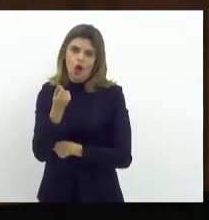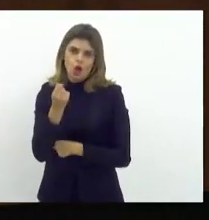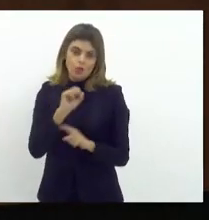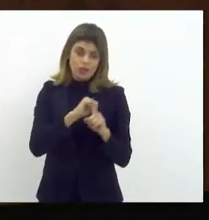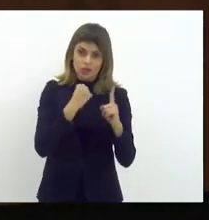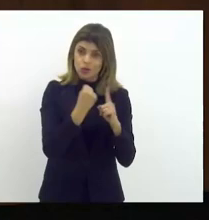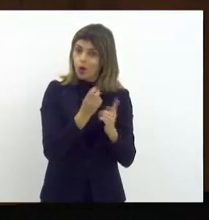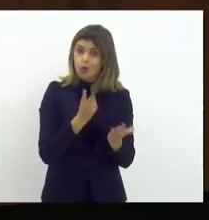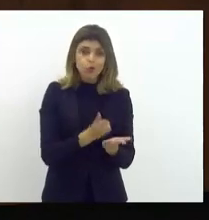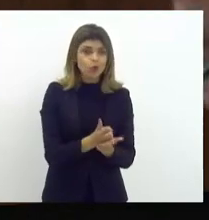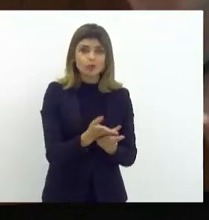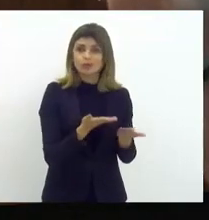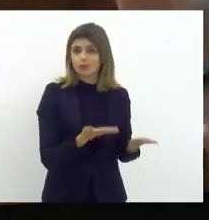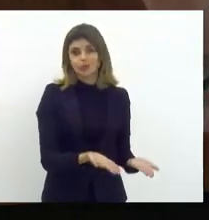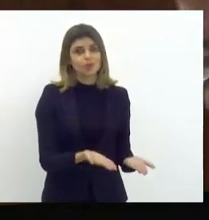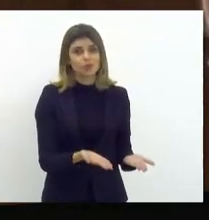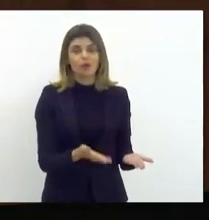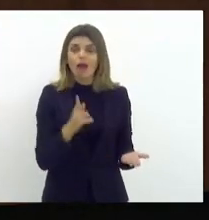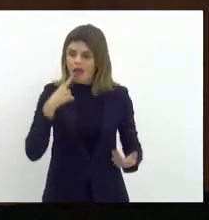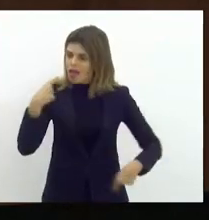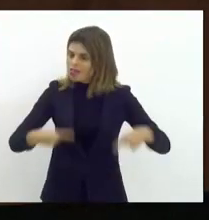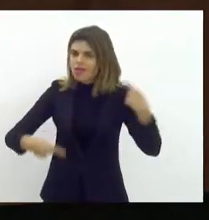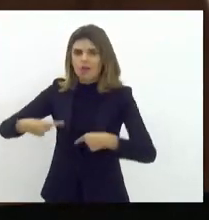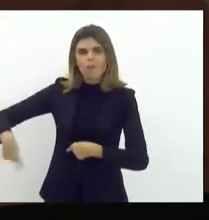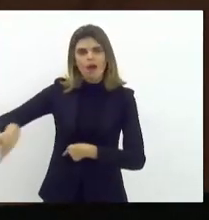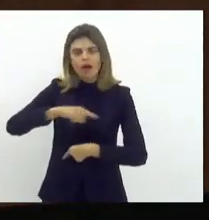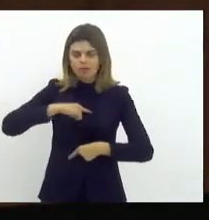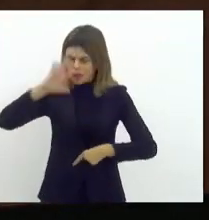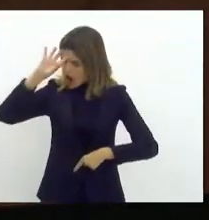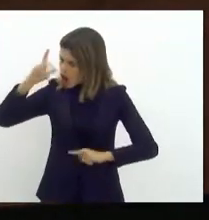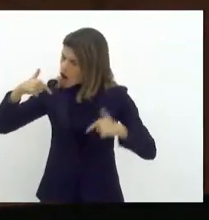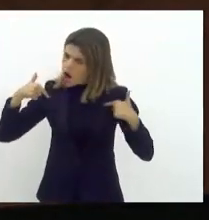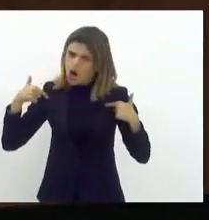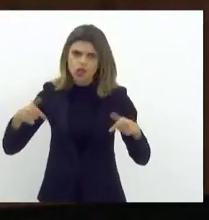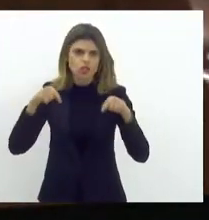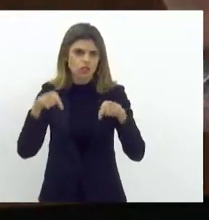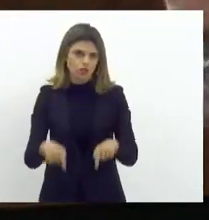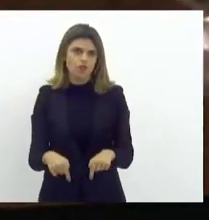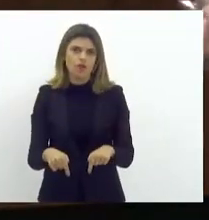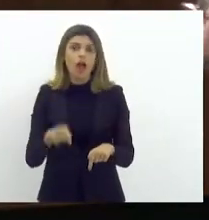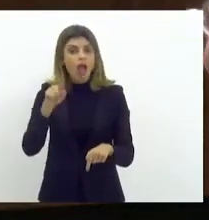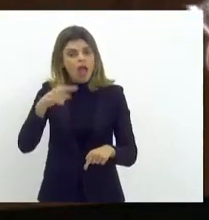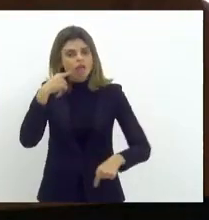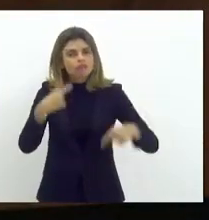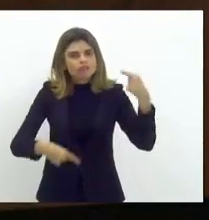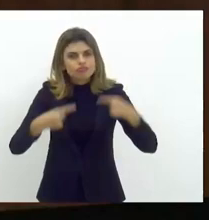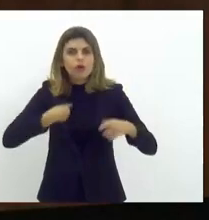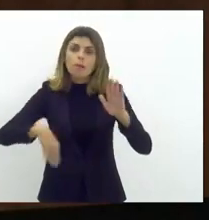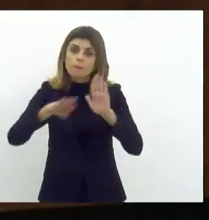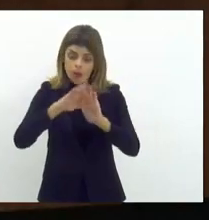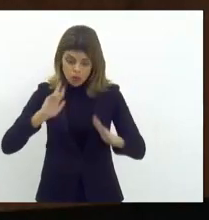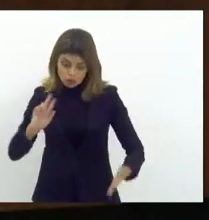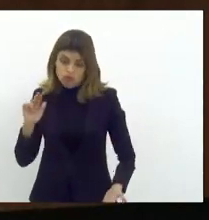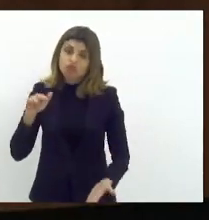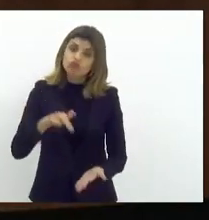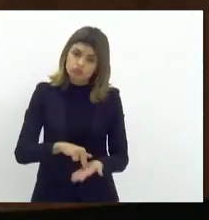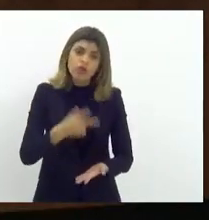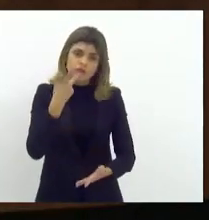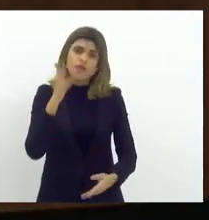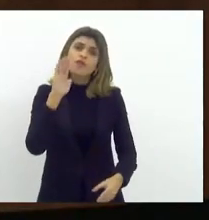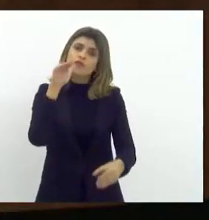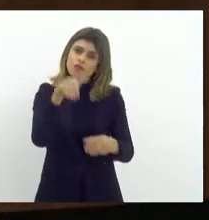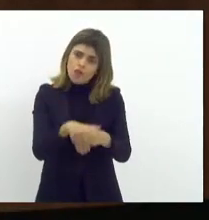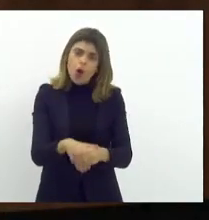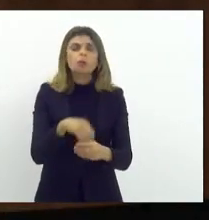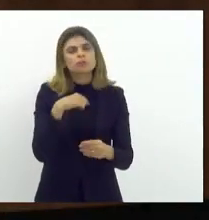elas ainda continuam e é esse é o debate que nós temos que fazer aqui e é essa é a questão que eu vim fazer a minha declaração de voto